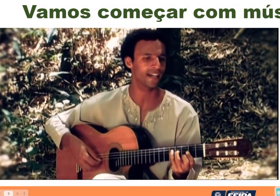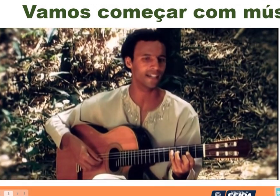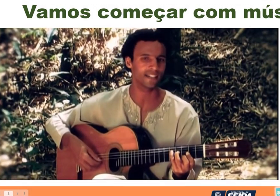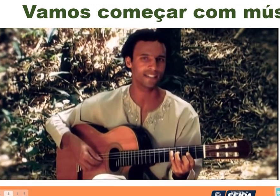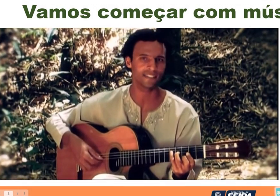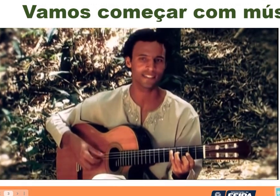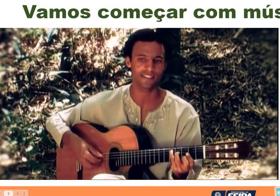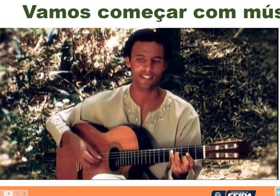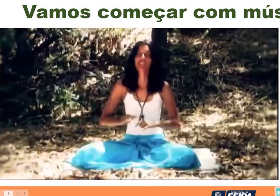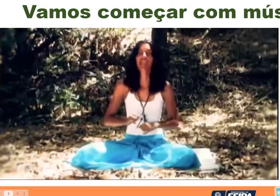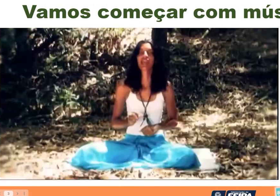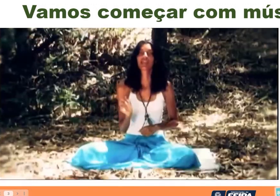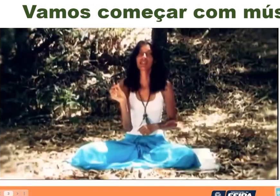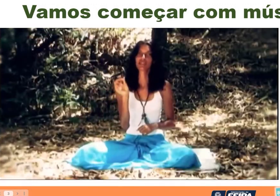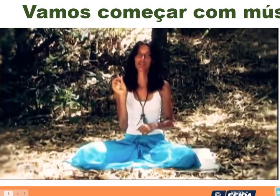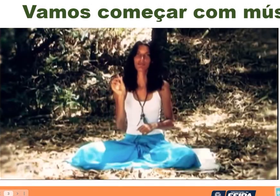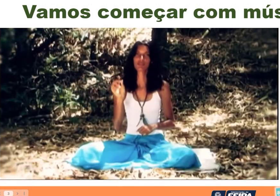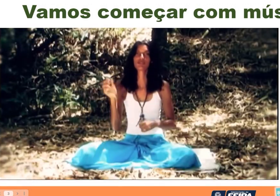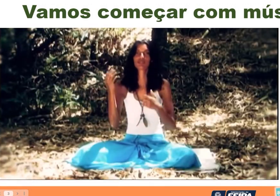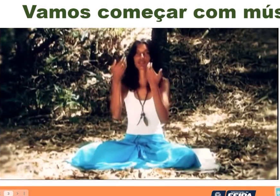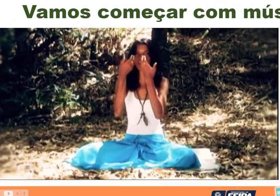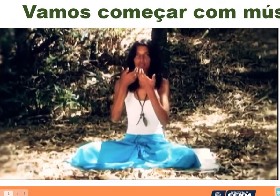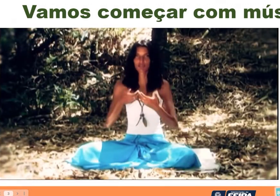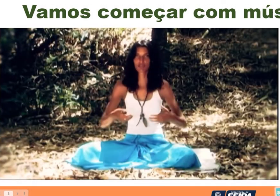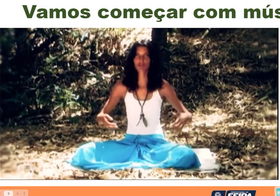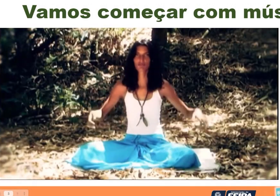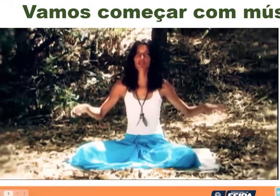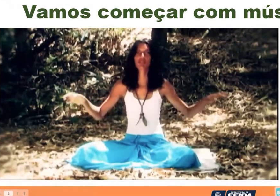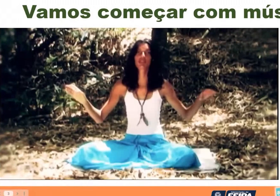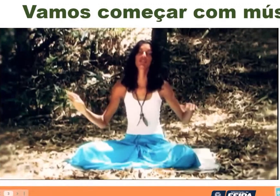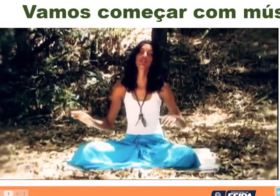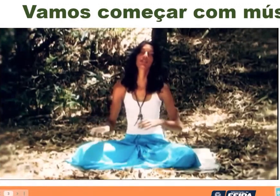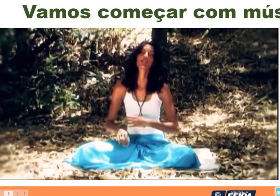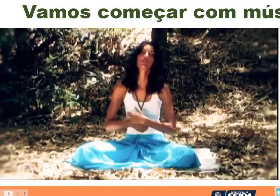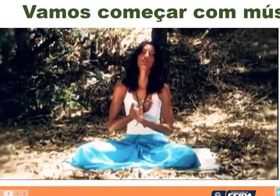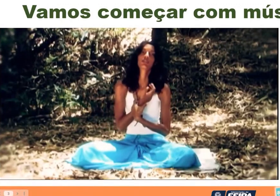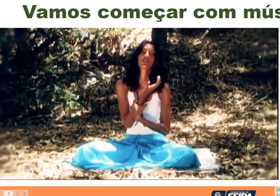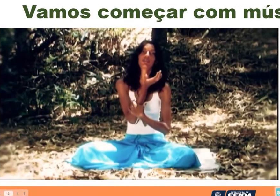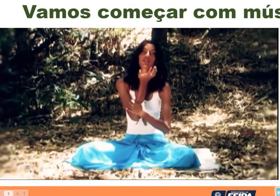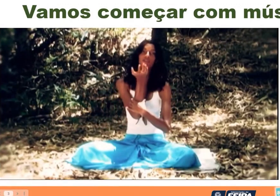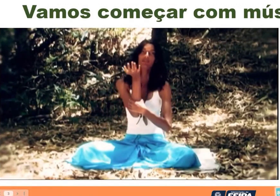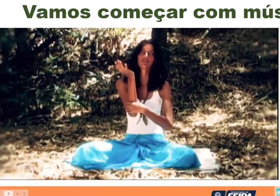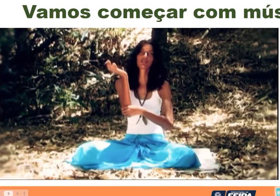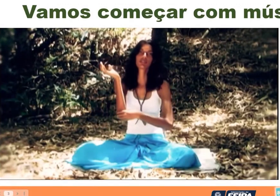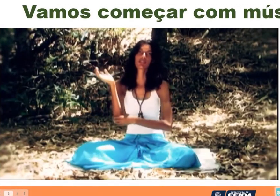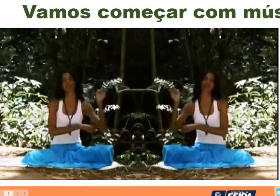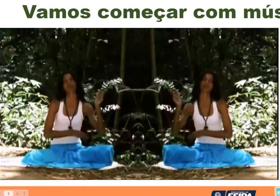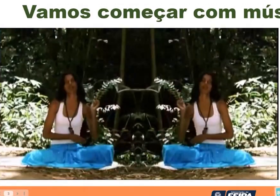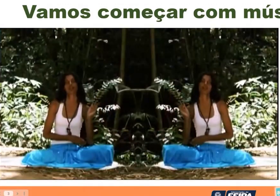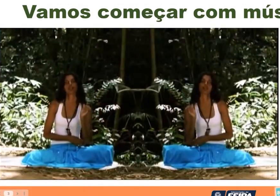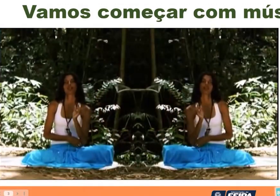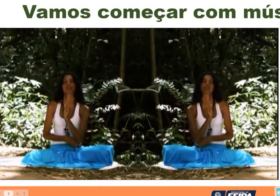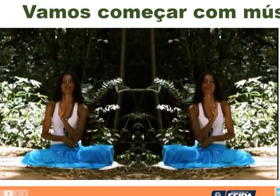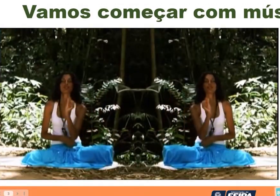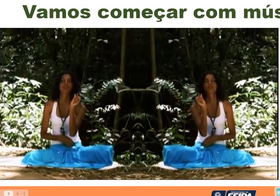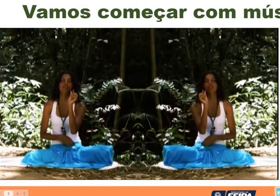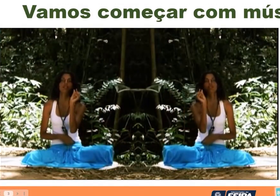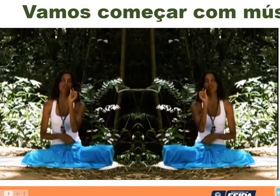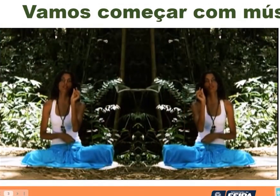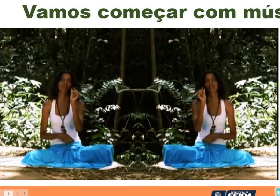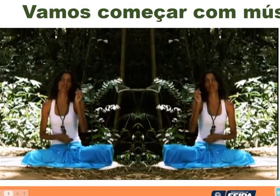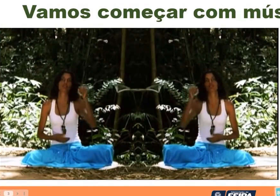semear Que a sementinha já começa a germinar Cada